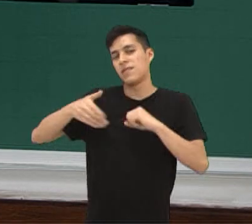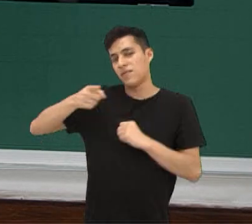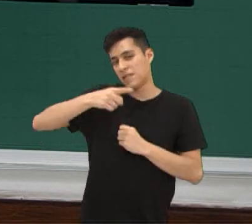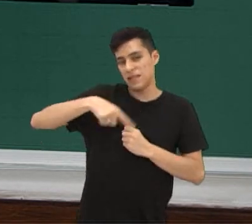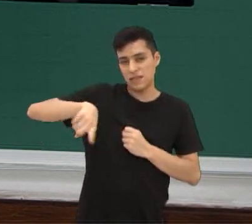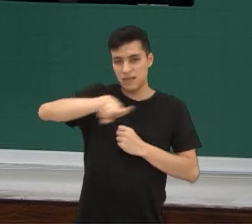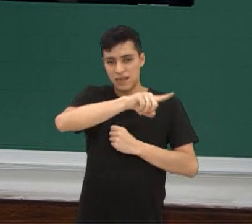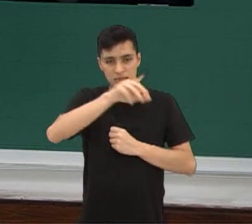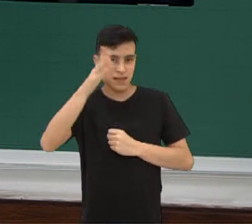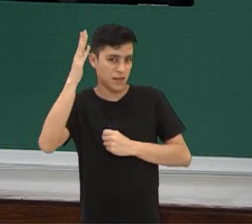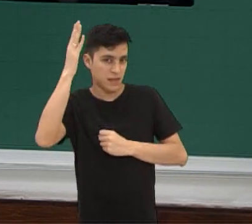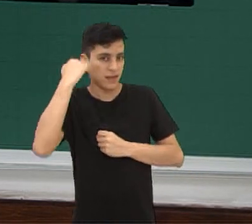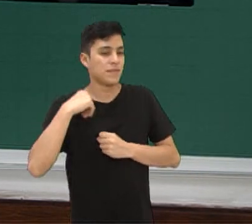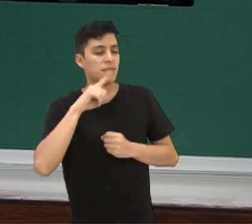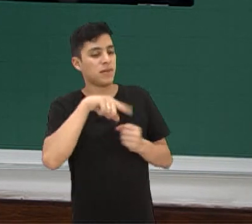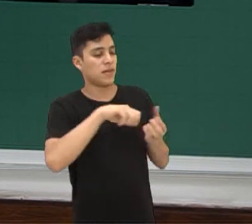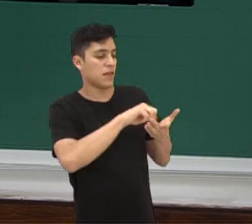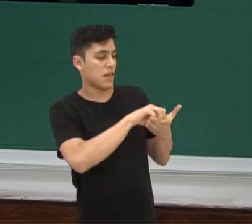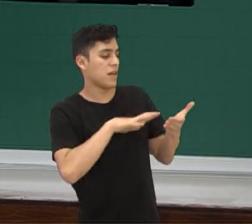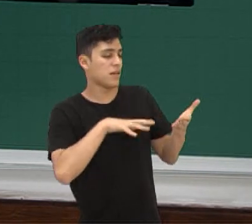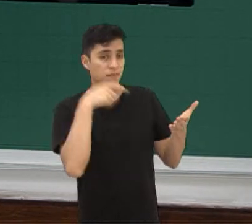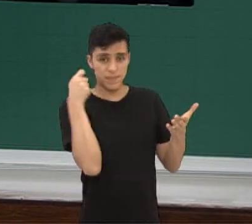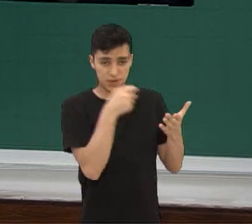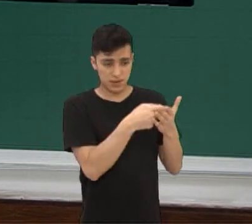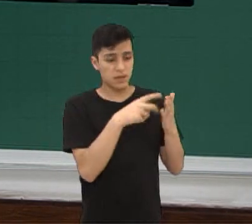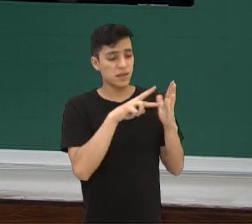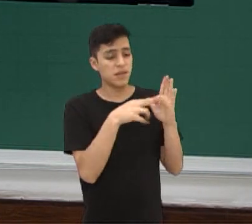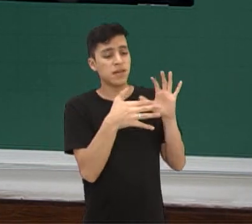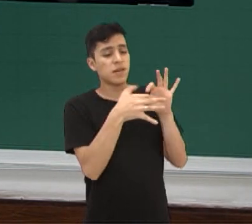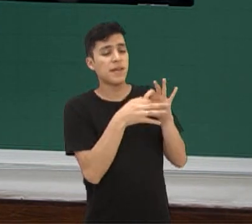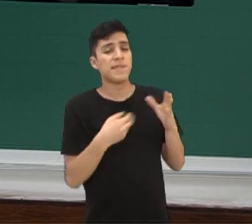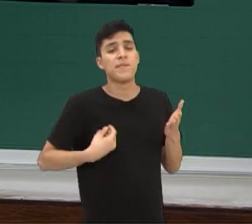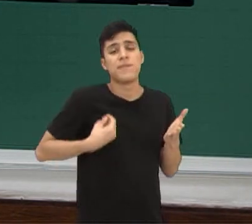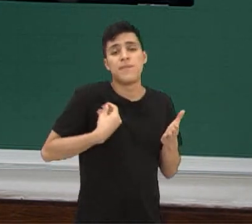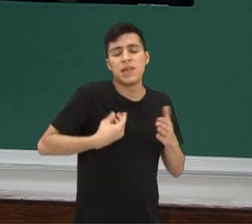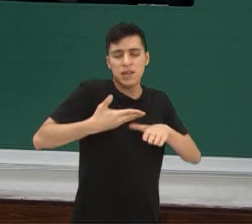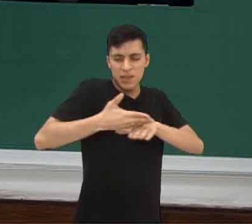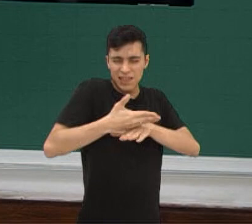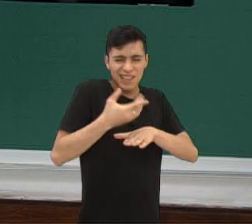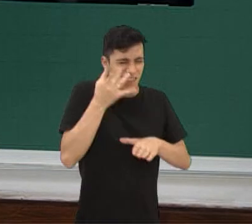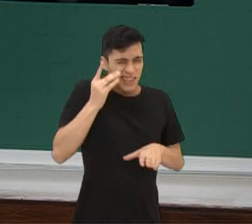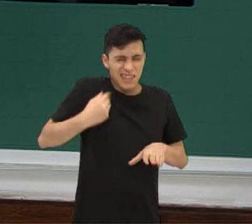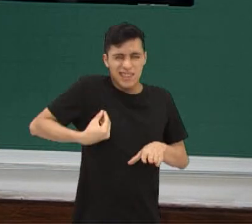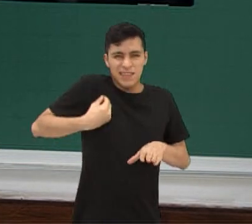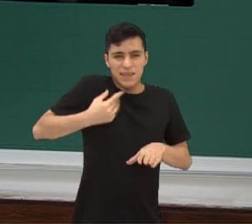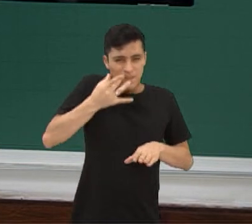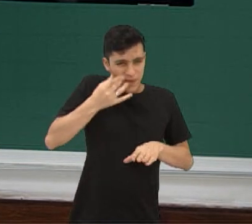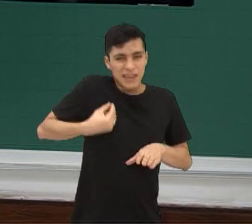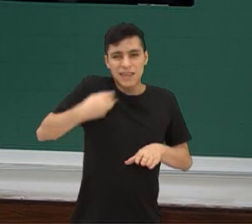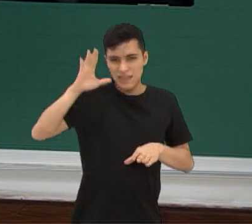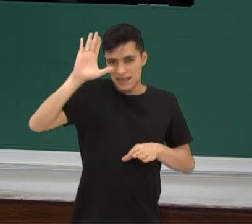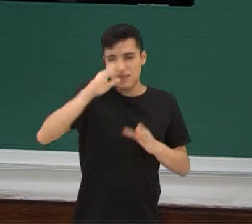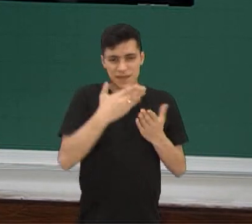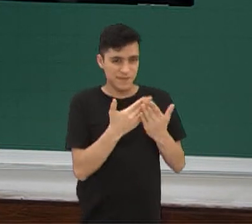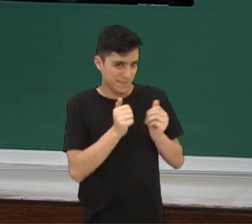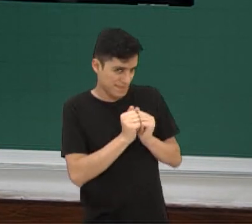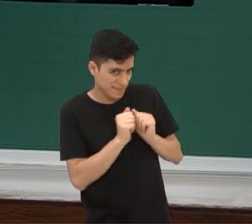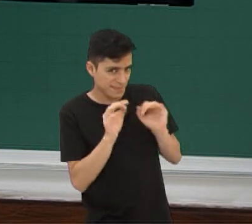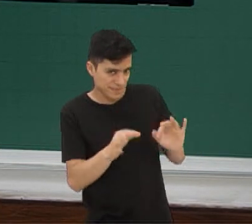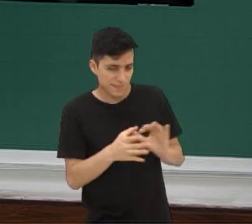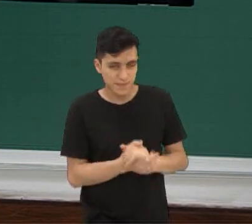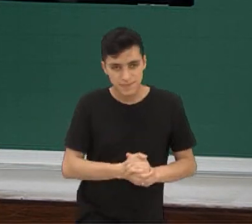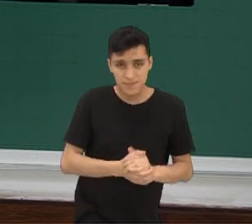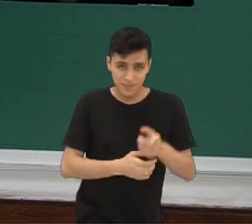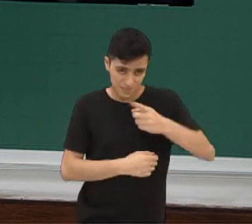A atividade obrigatória conta como registro de presença para vocês. Então, o link dessa atividade acompanha essa aula